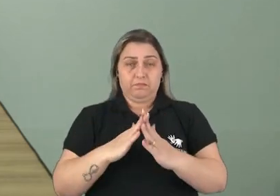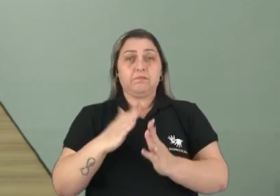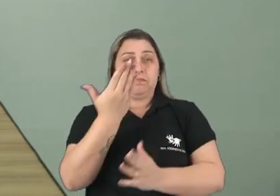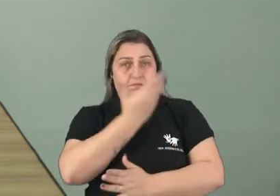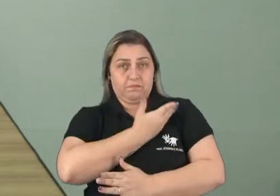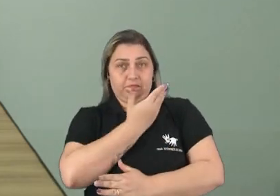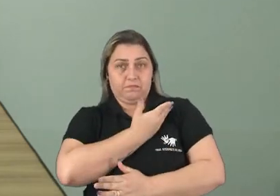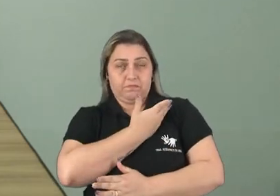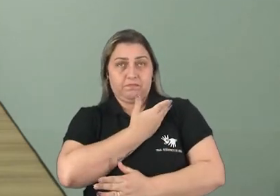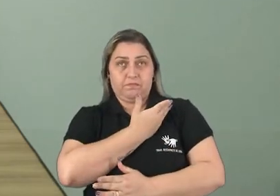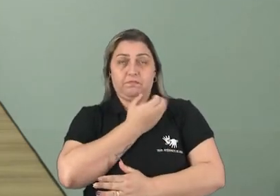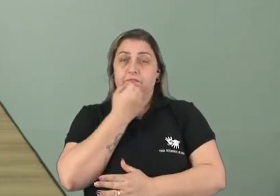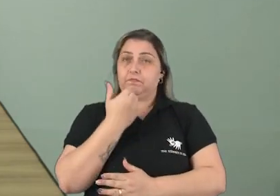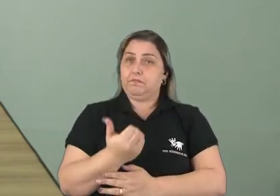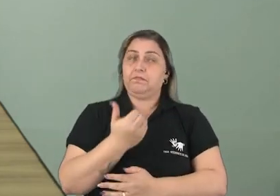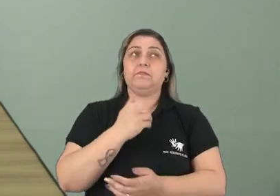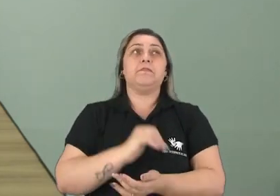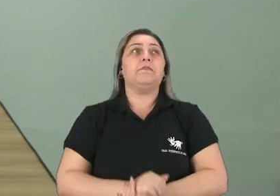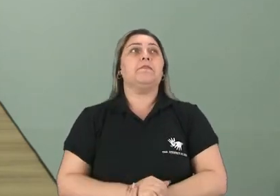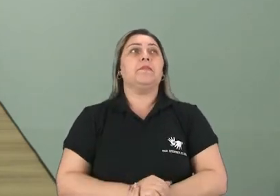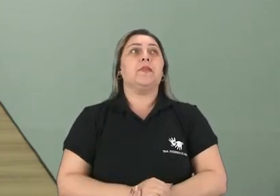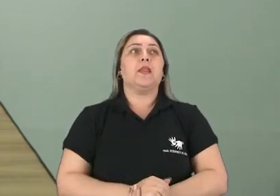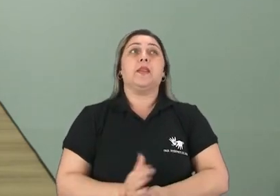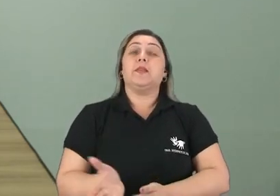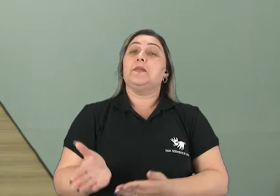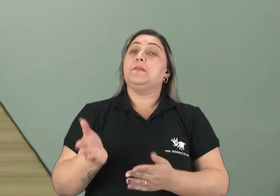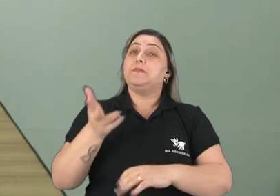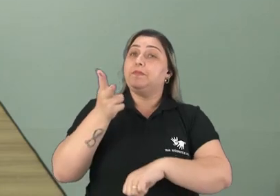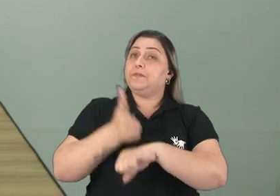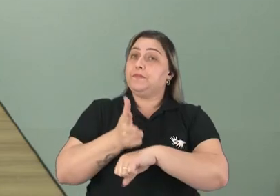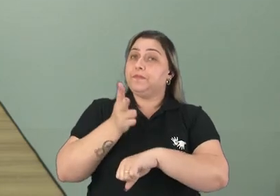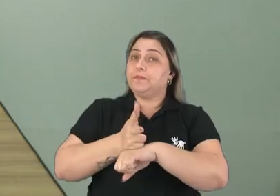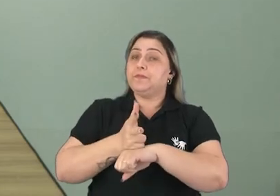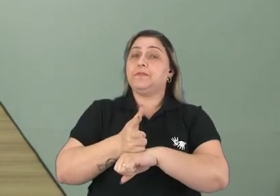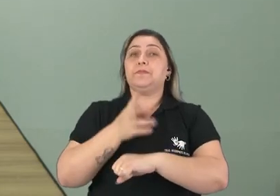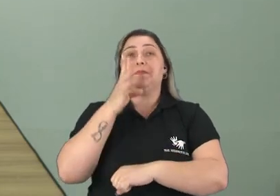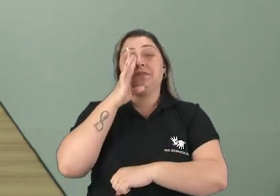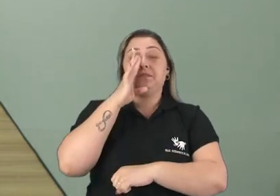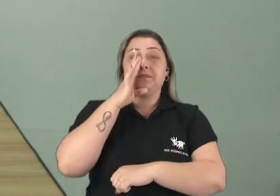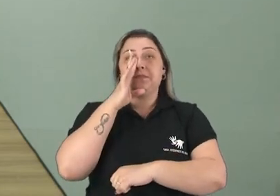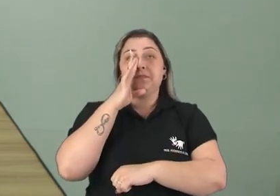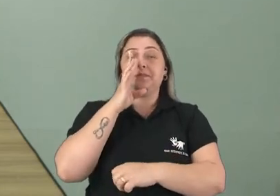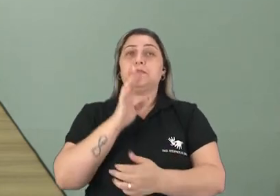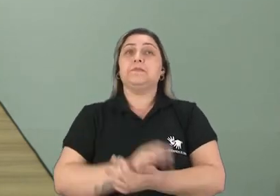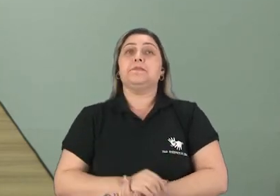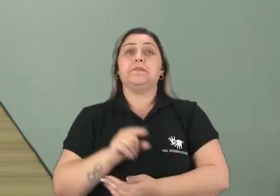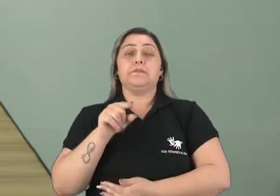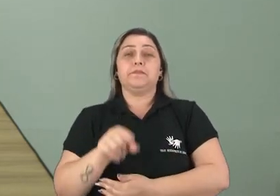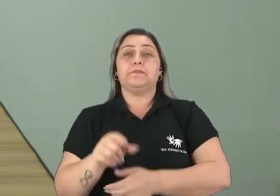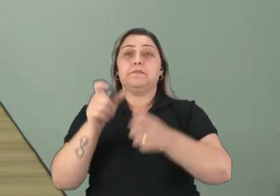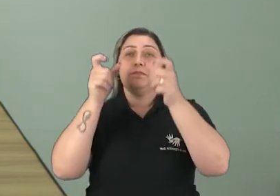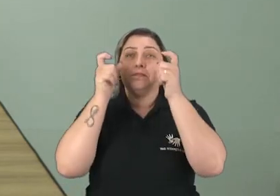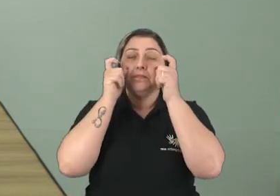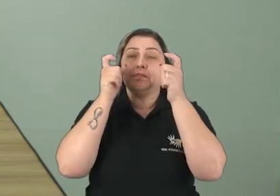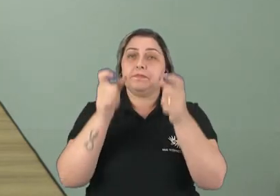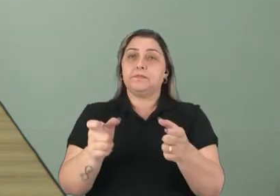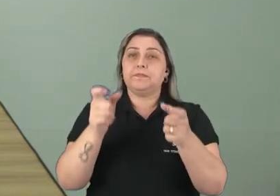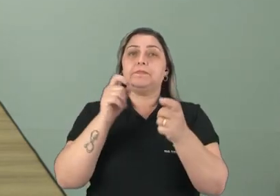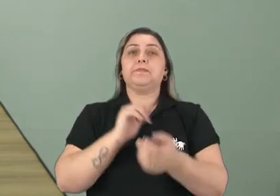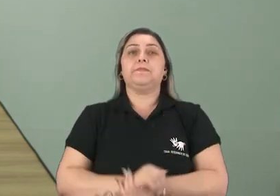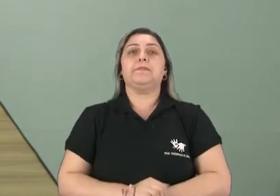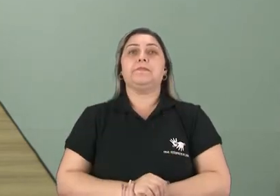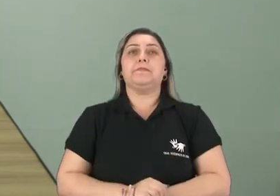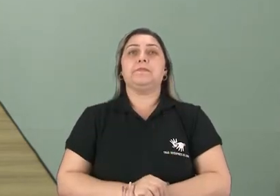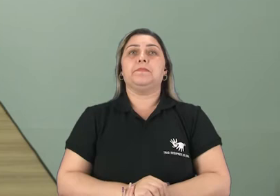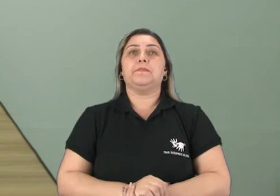um amigo? Muito bem, vamos assistir um vídeo? Neste vídeo você vai prestar muito